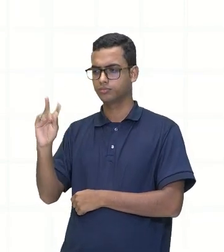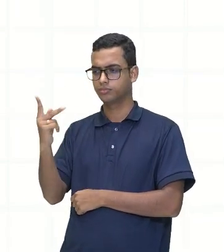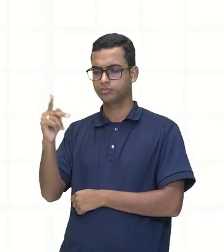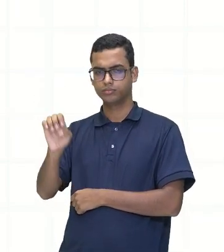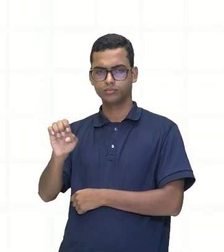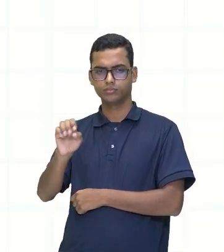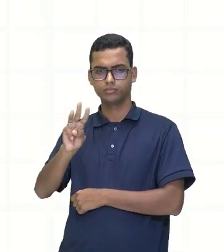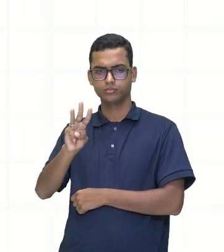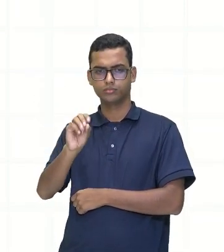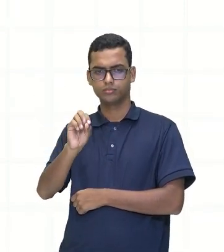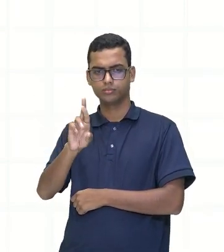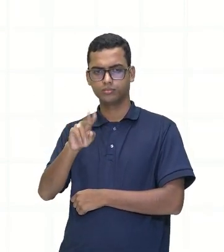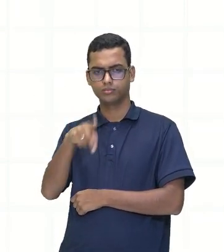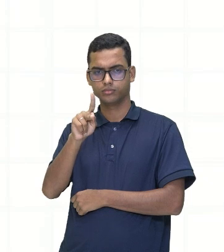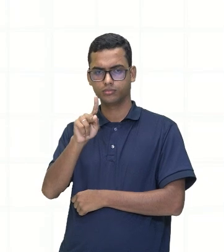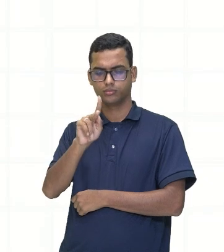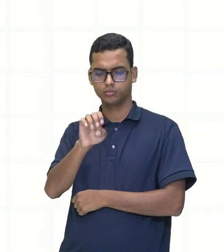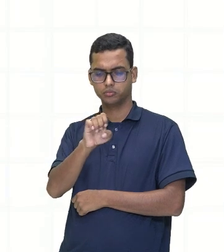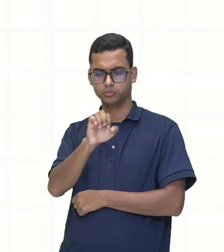trabalhadores.